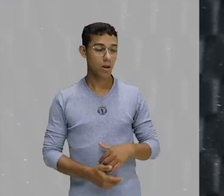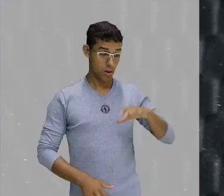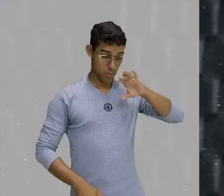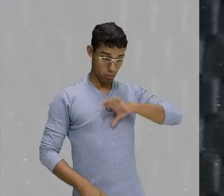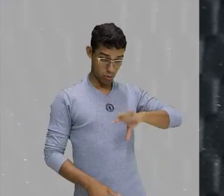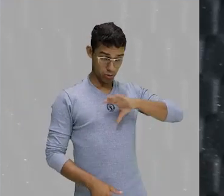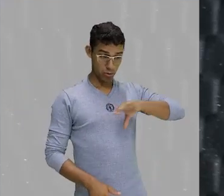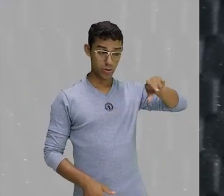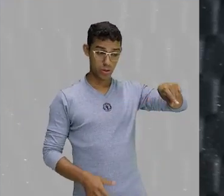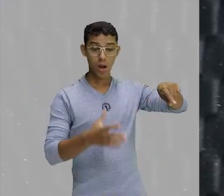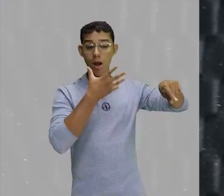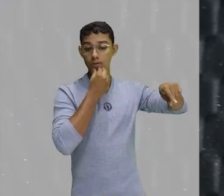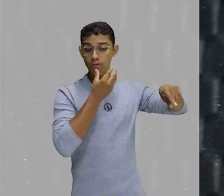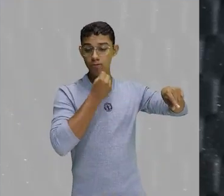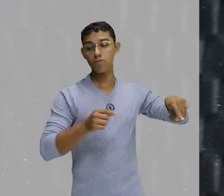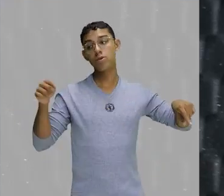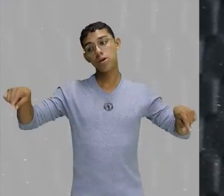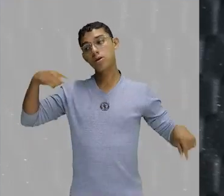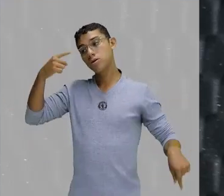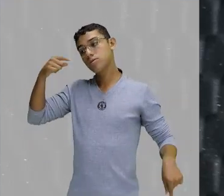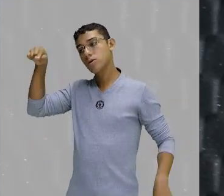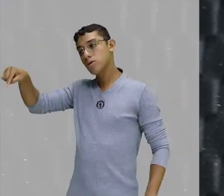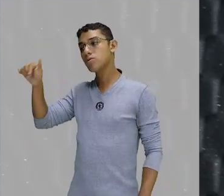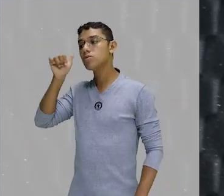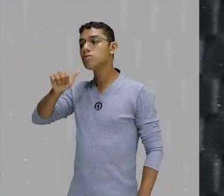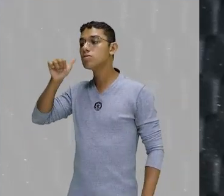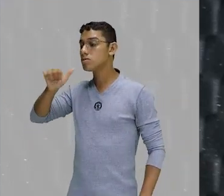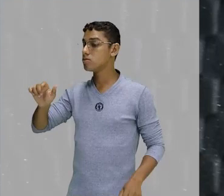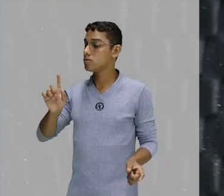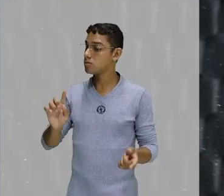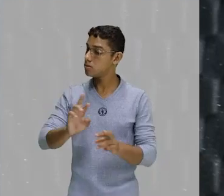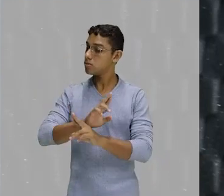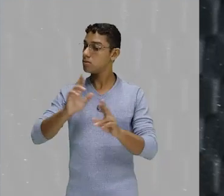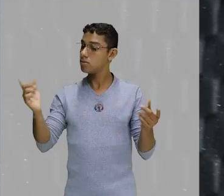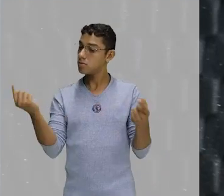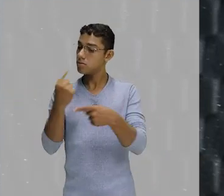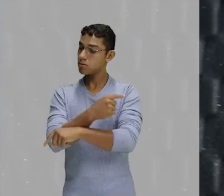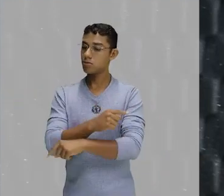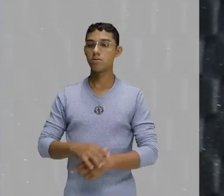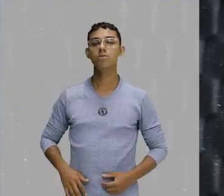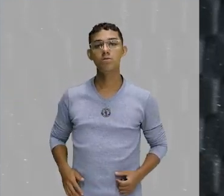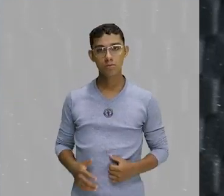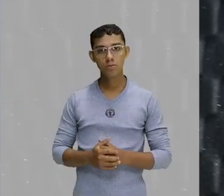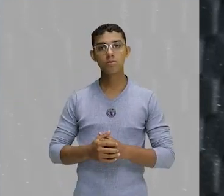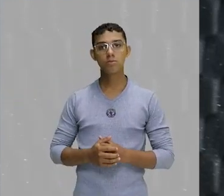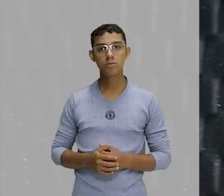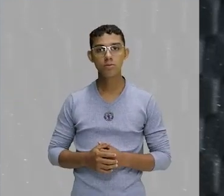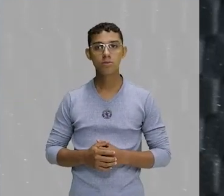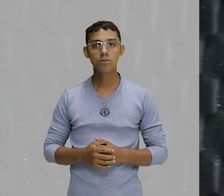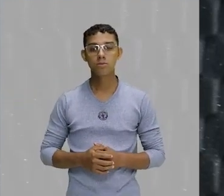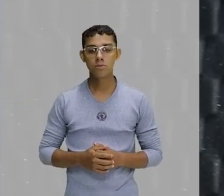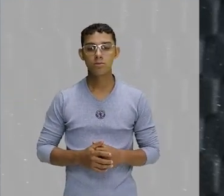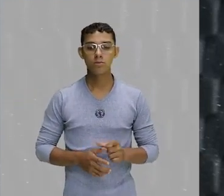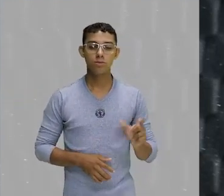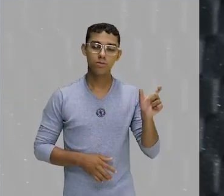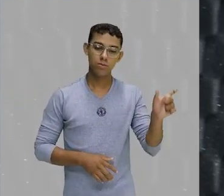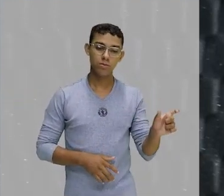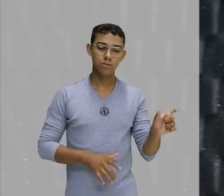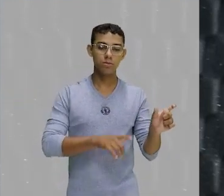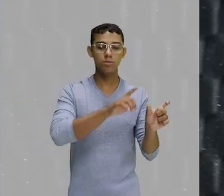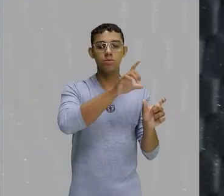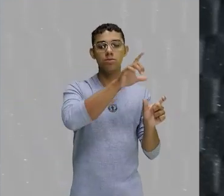em masculino, substantivo masculino, e no espanhol elas são femininas. Então, elas vão para o artigo